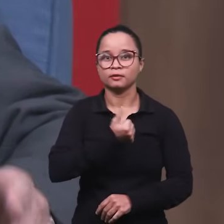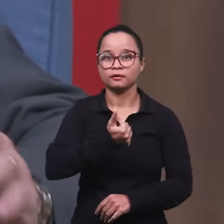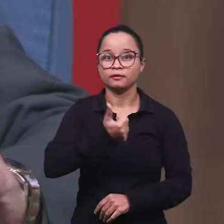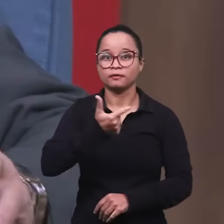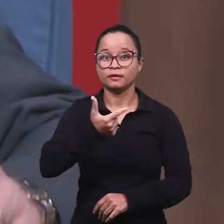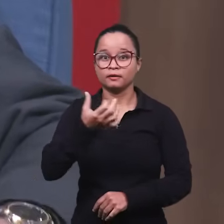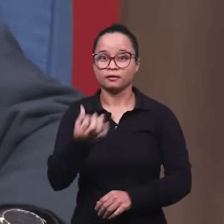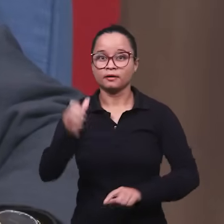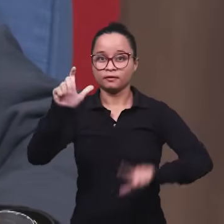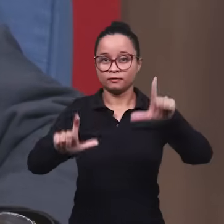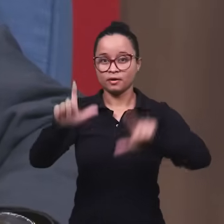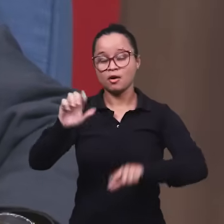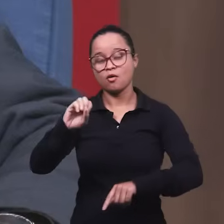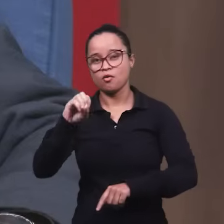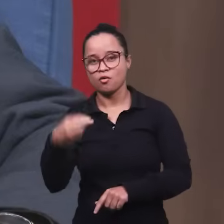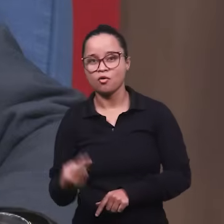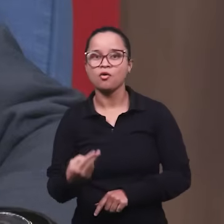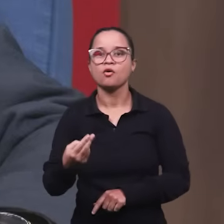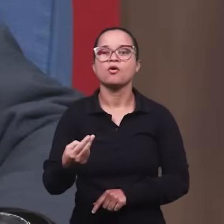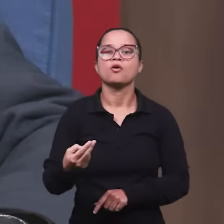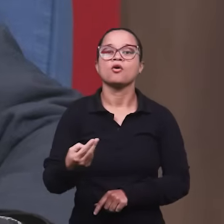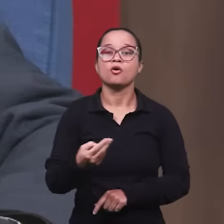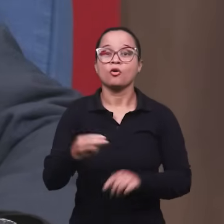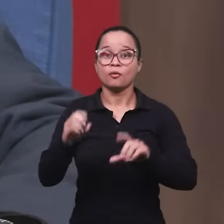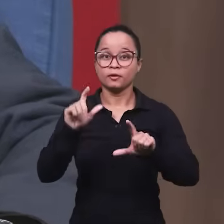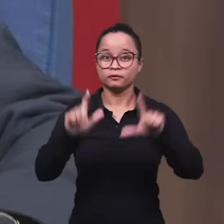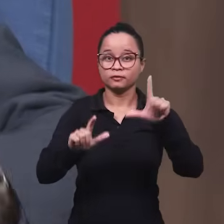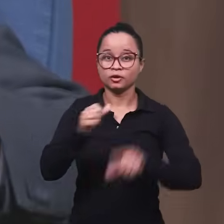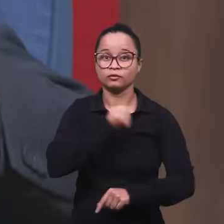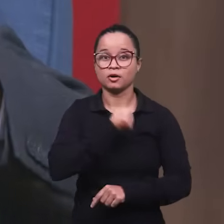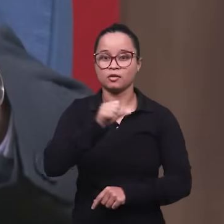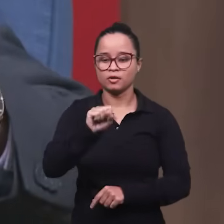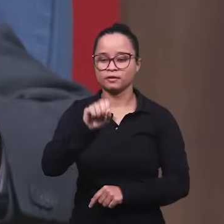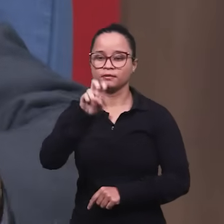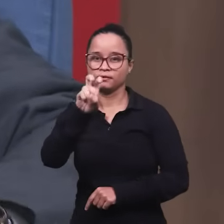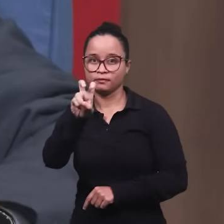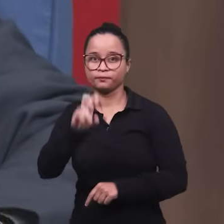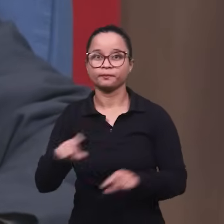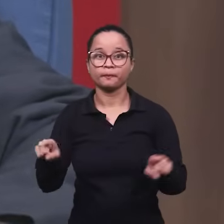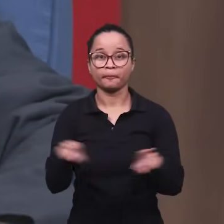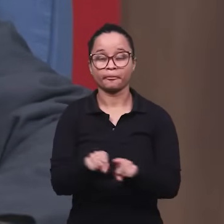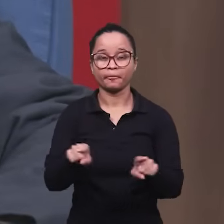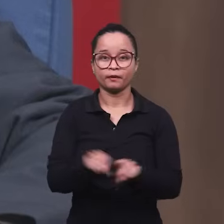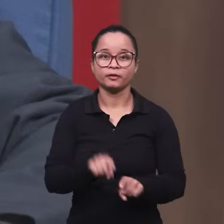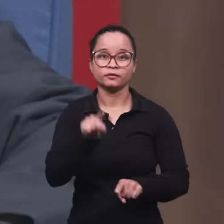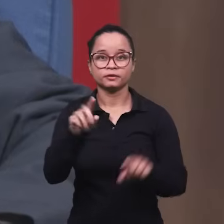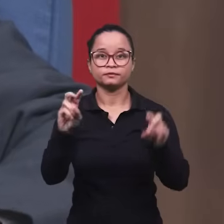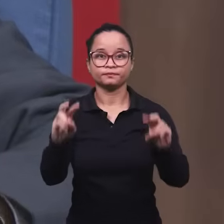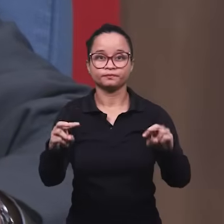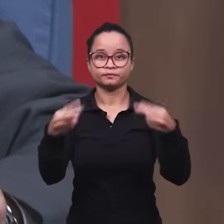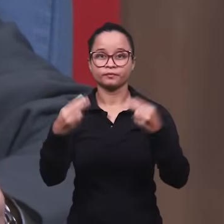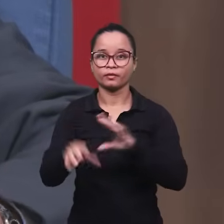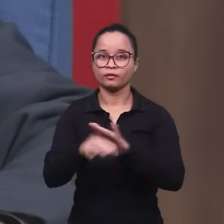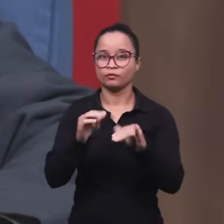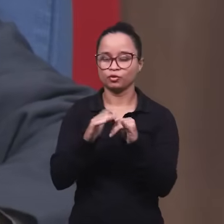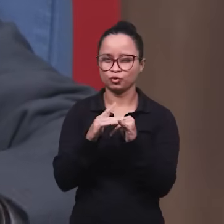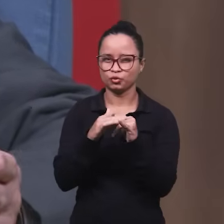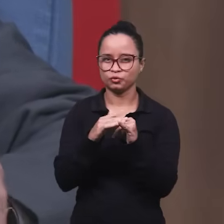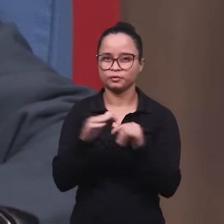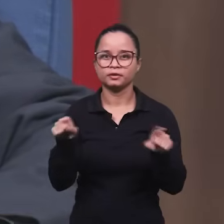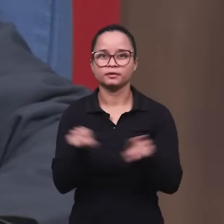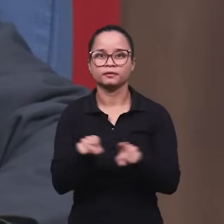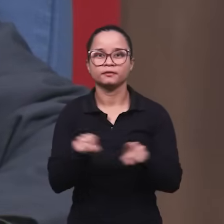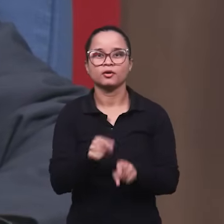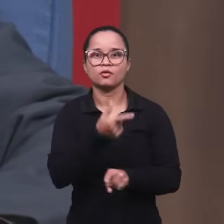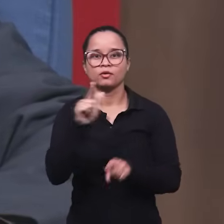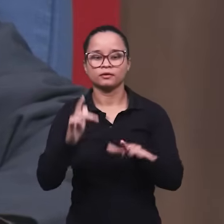TV, ou pelo canal 85 da Sky, ou você também que nos vê pelo YouTube ou